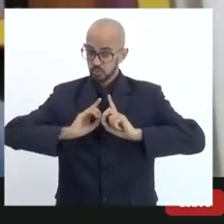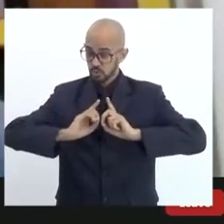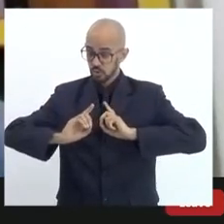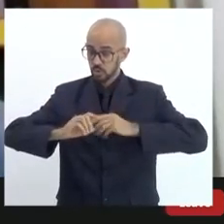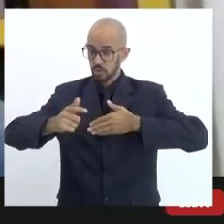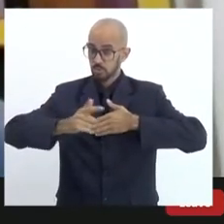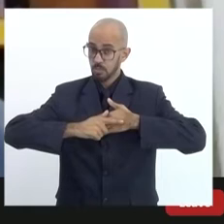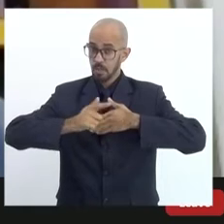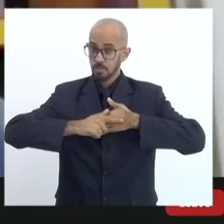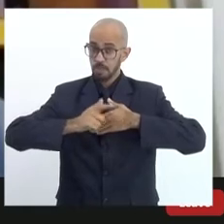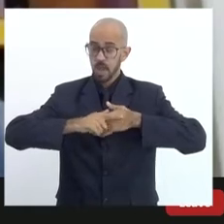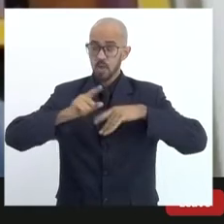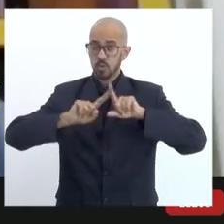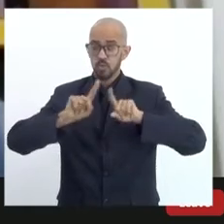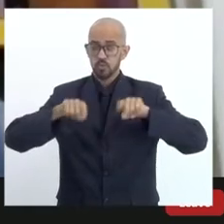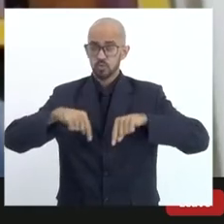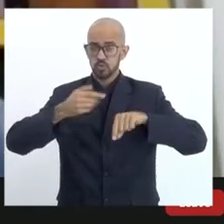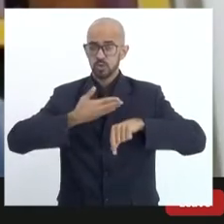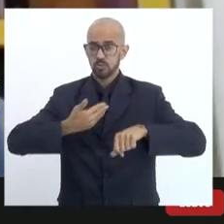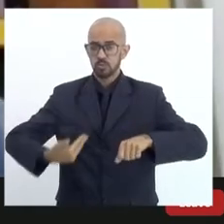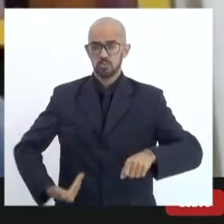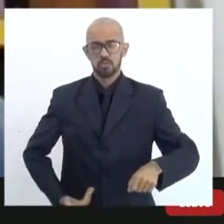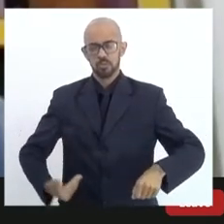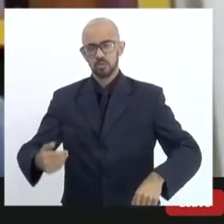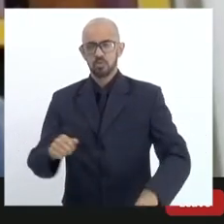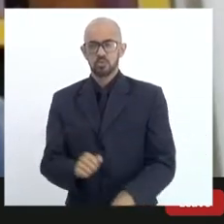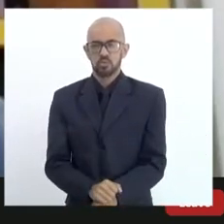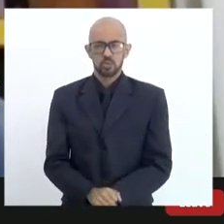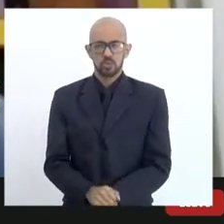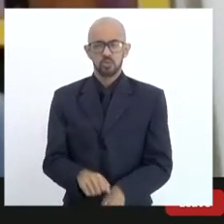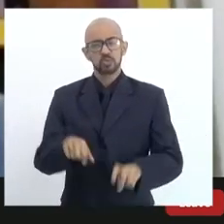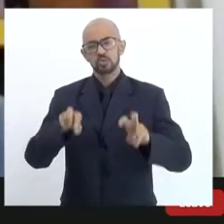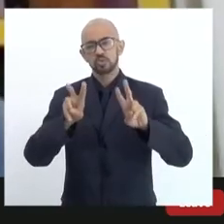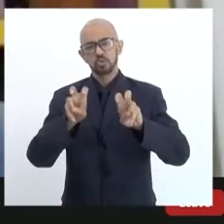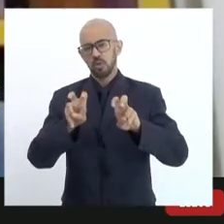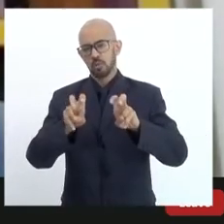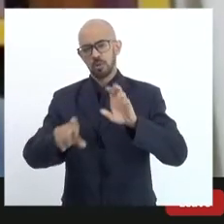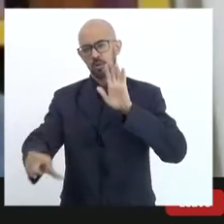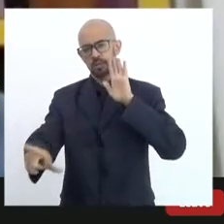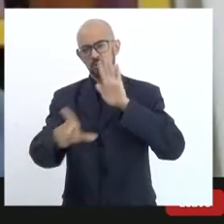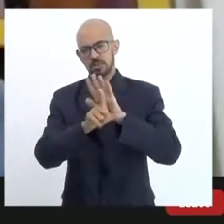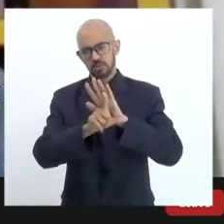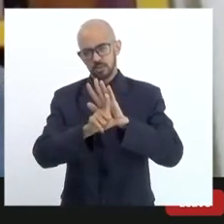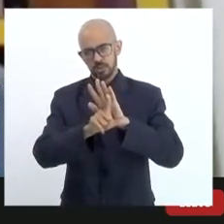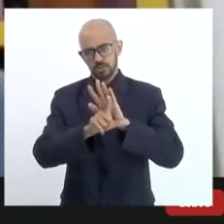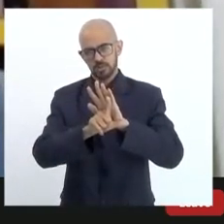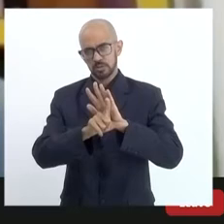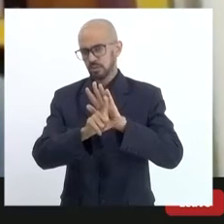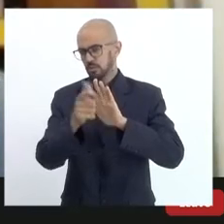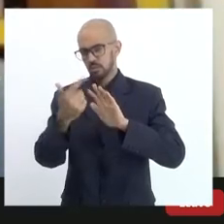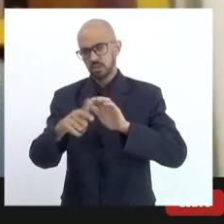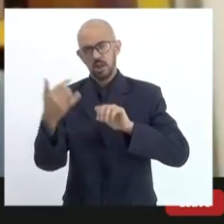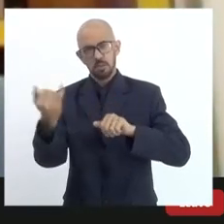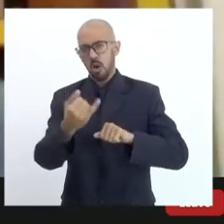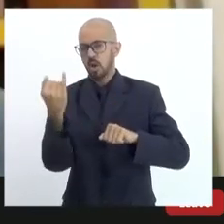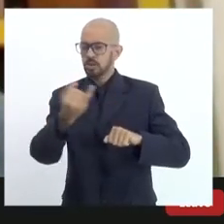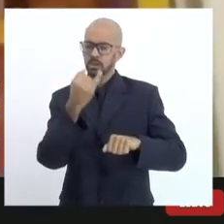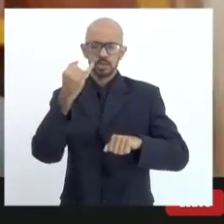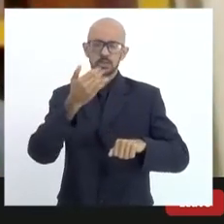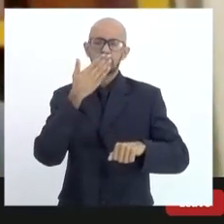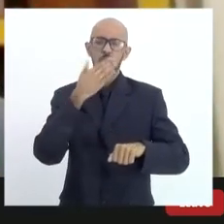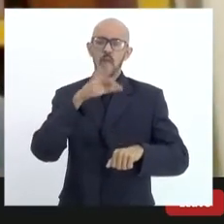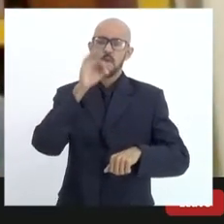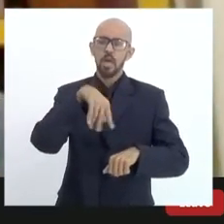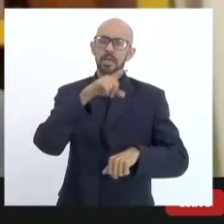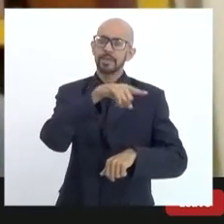do funcionário público no respeito às leis, não importa de que religião ele seja. Se o delegado é